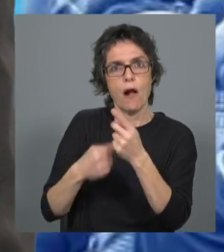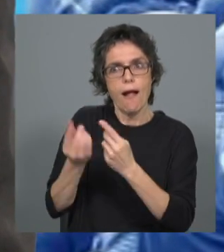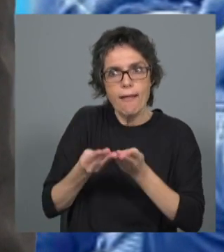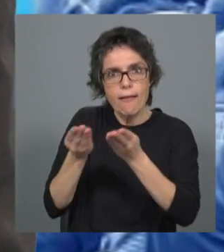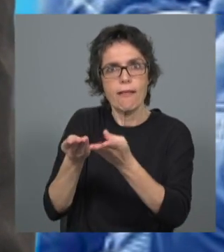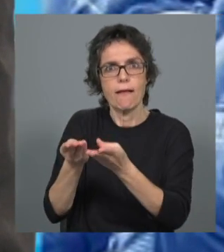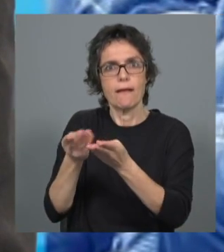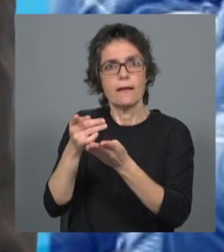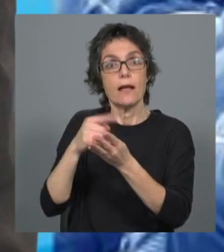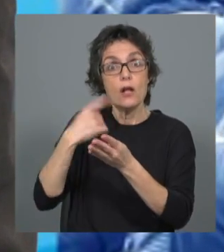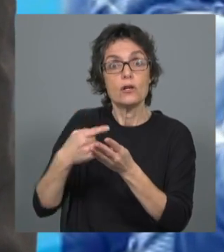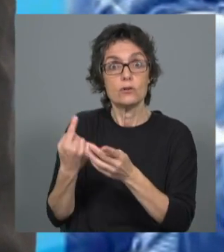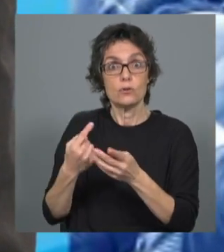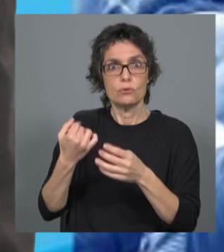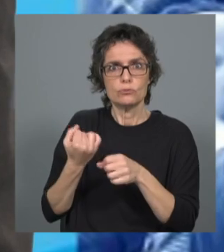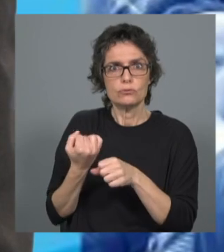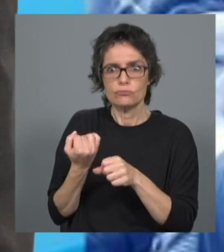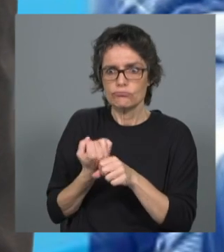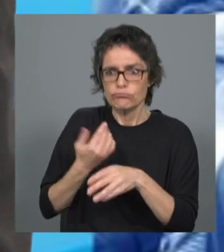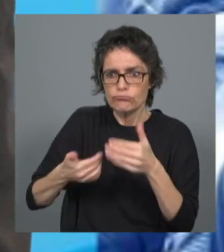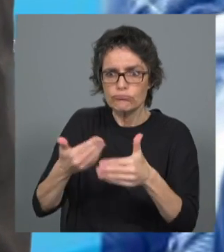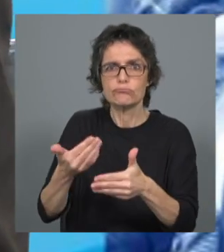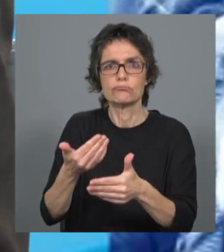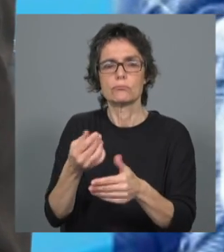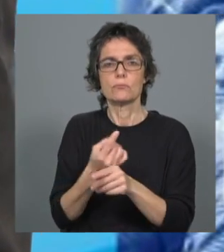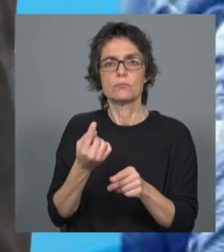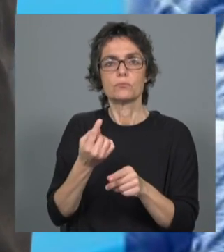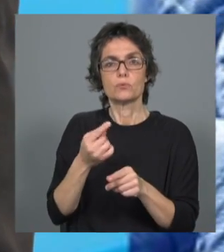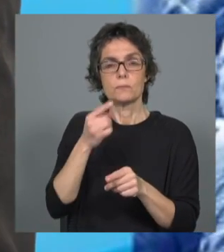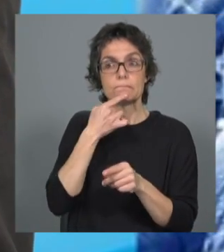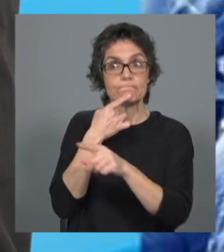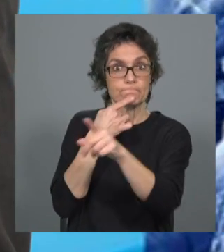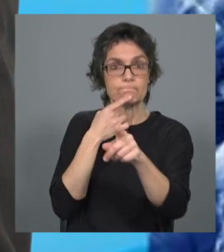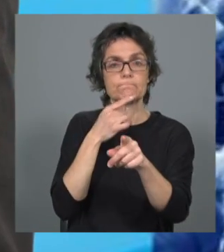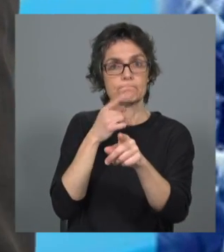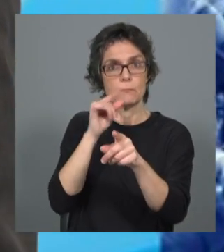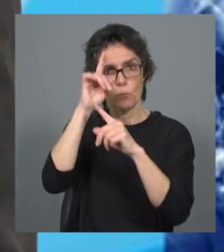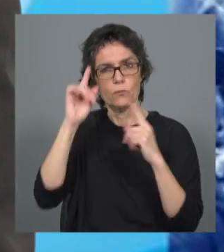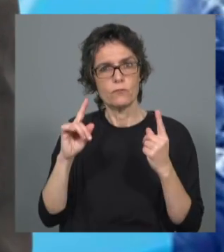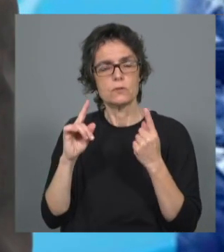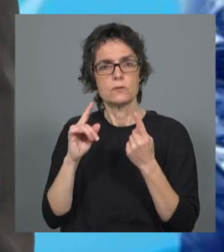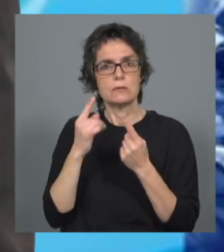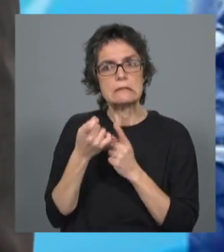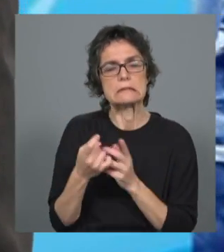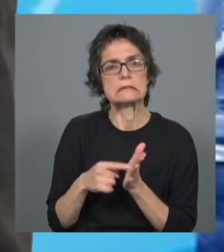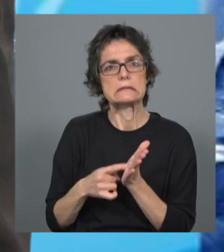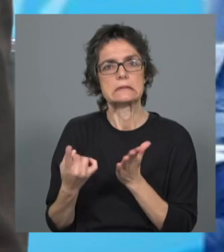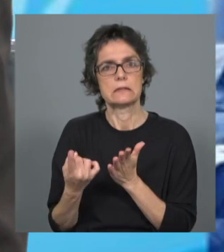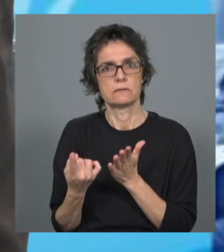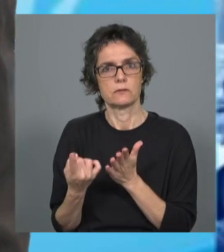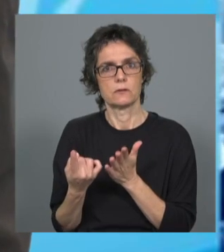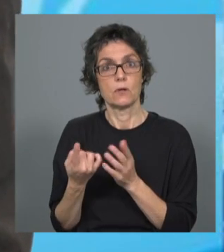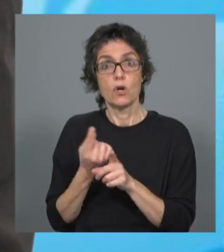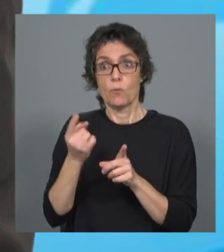e continuamos com essa tentativa, porque entendemos que eles também precisam. Os professores tiveram que se dedicar muito àquilo que era a